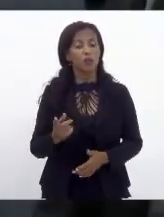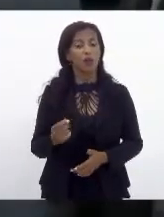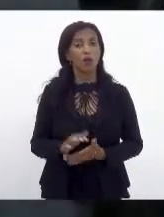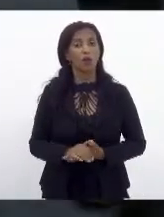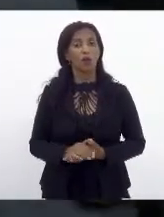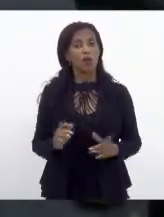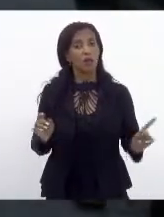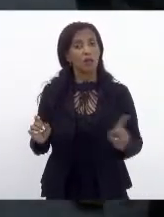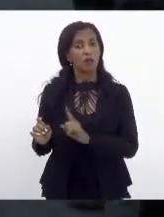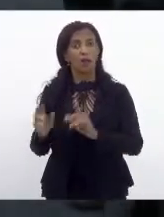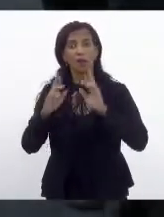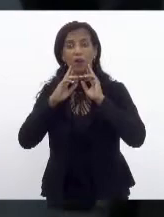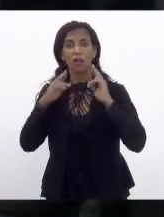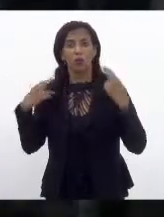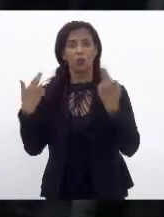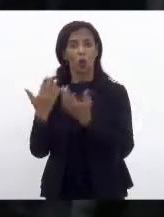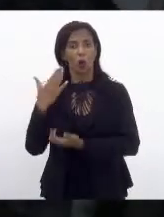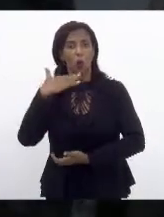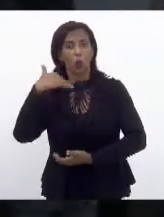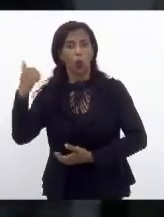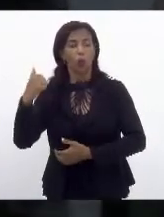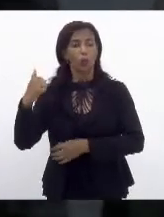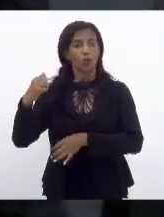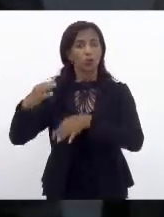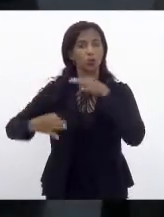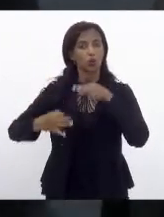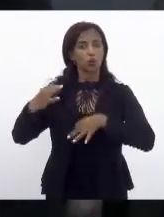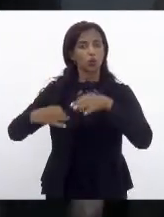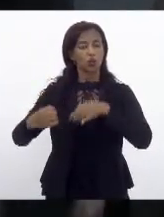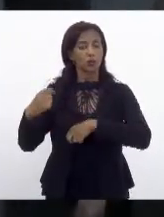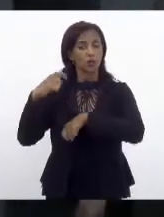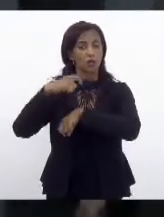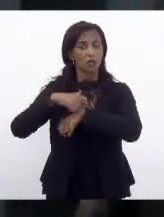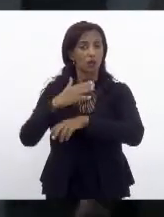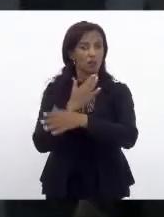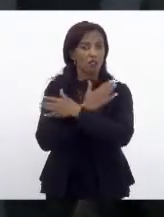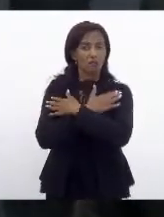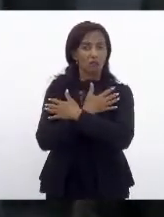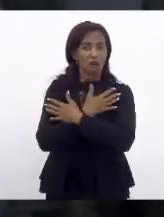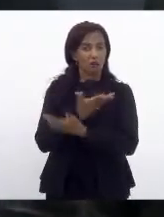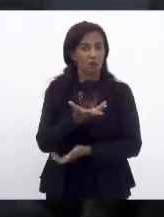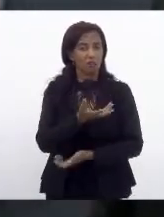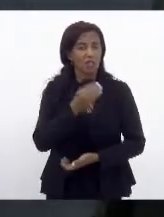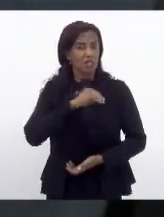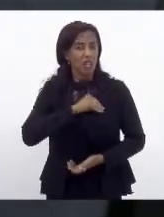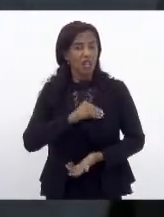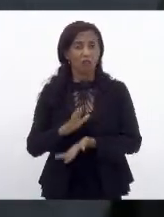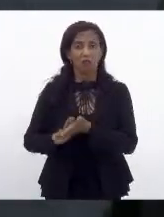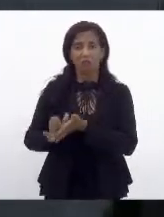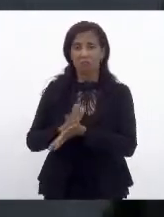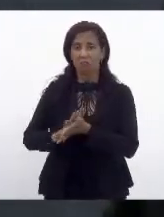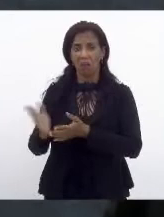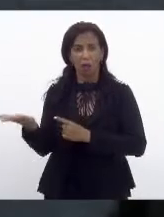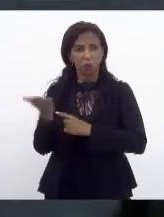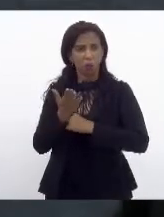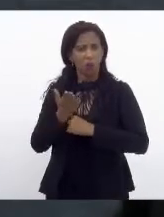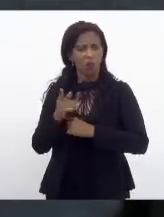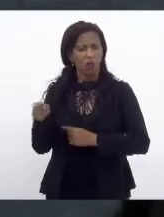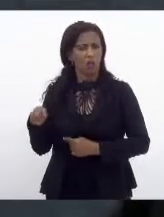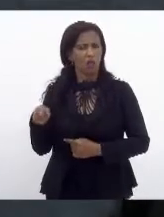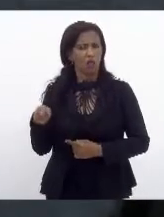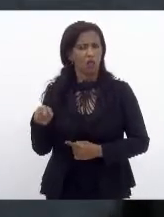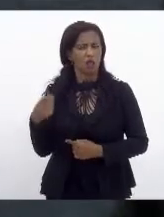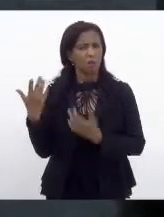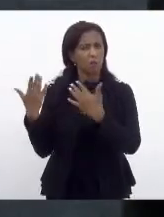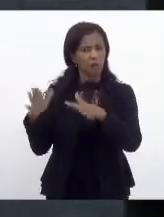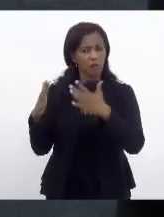à audiência, à justiça, no seu horário de folga, sem receber nada por isso. E aí o deputado Felipe Poubel fez essa correção,